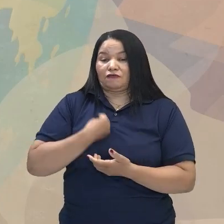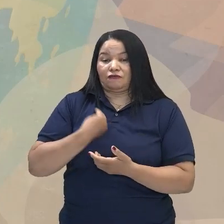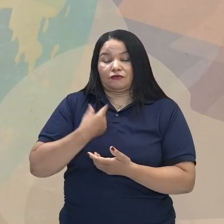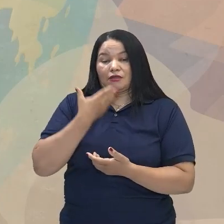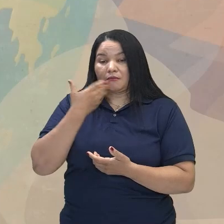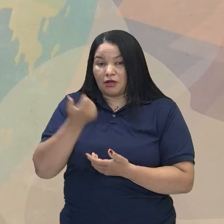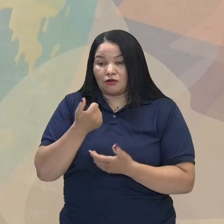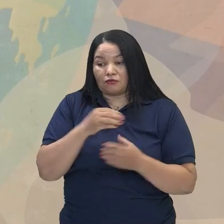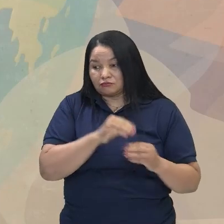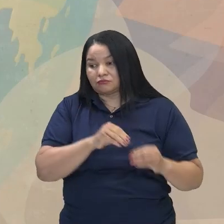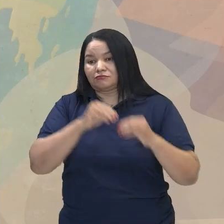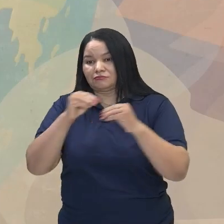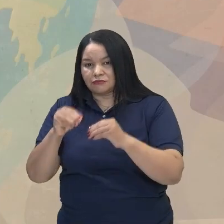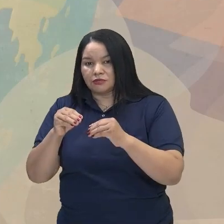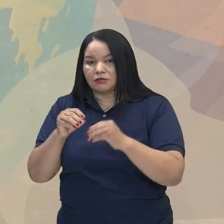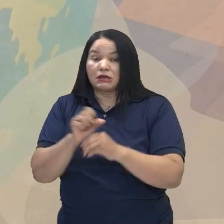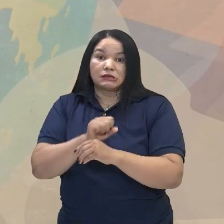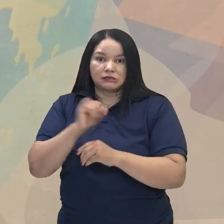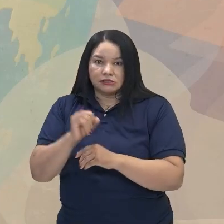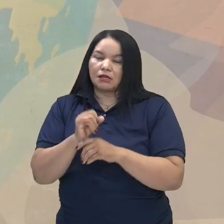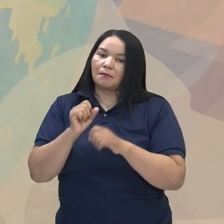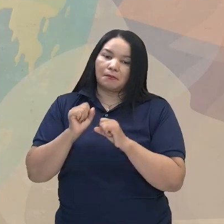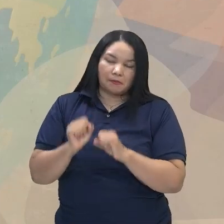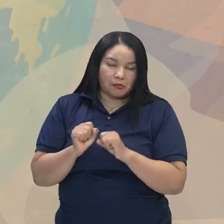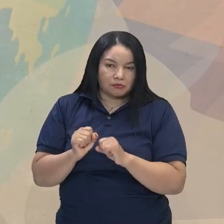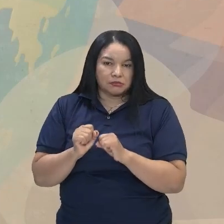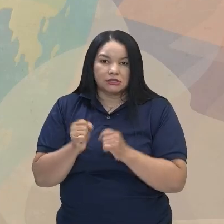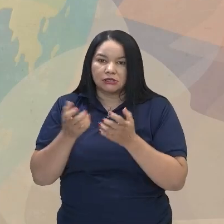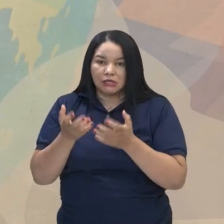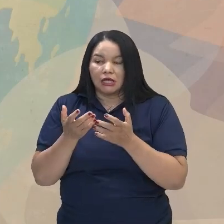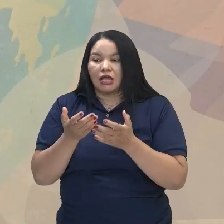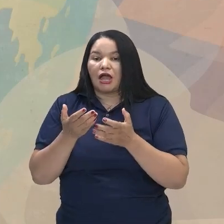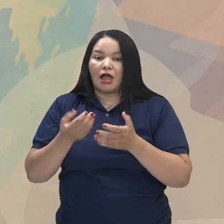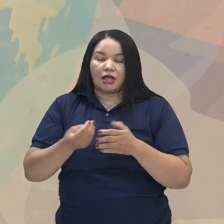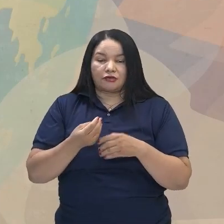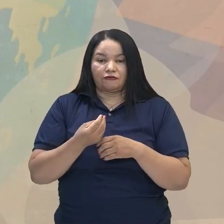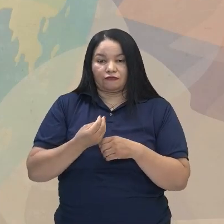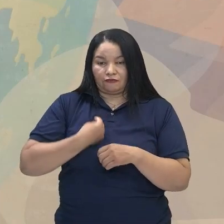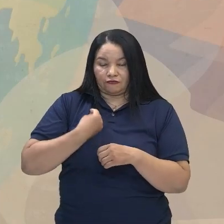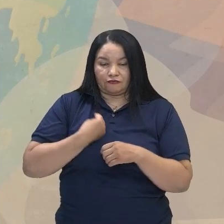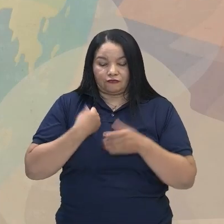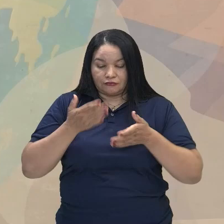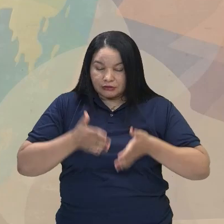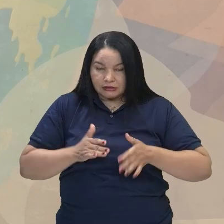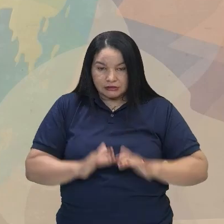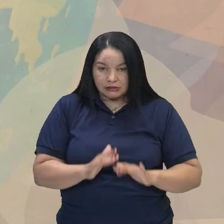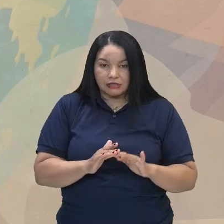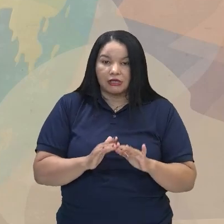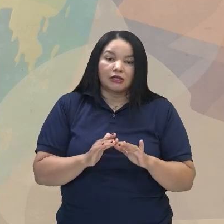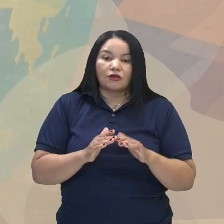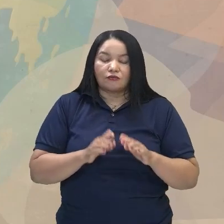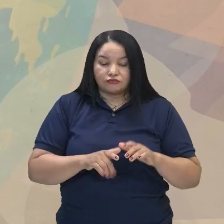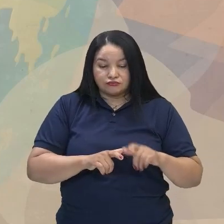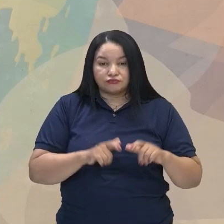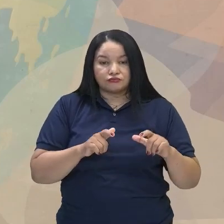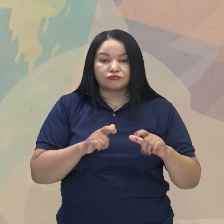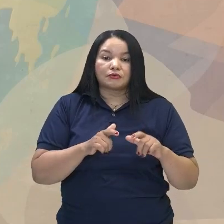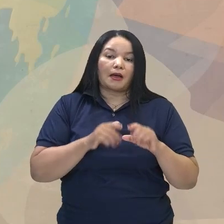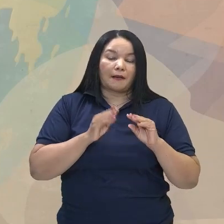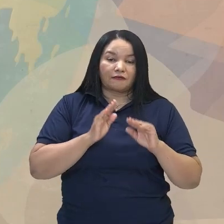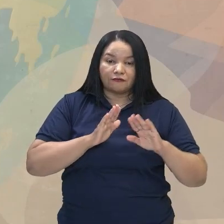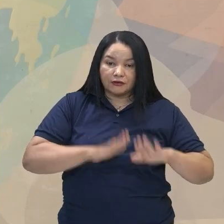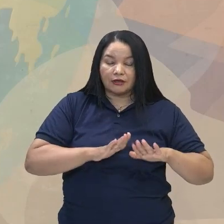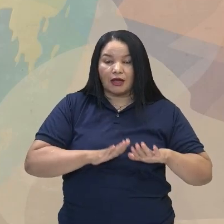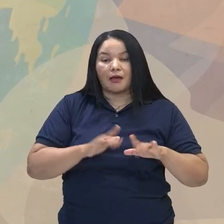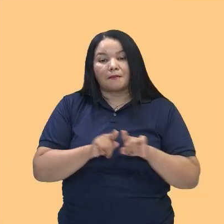Com certeza, se ele pudesse, ele estaria no local onde ele nasceu, onde ele foi criado. Mas o motivo de força maior o